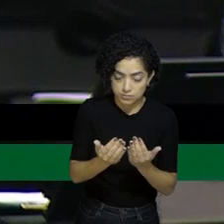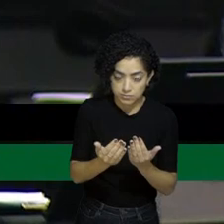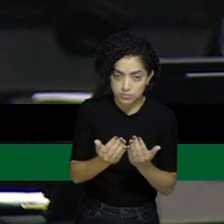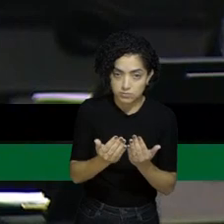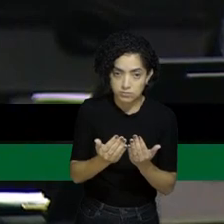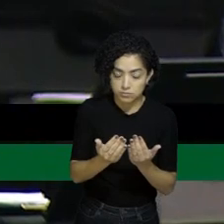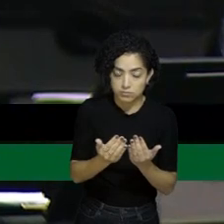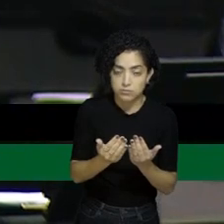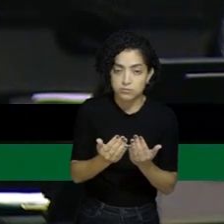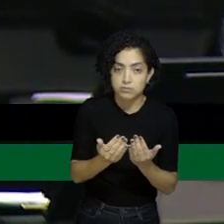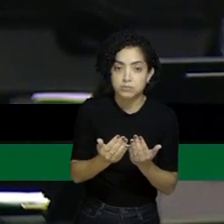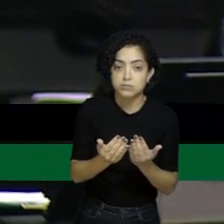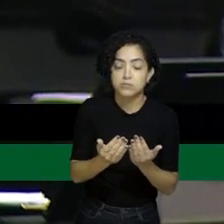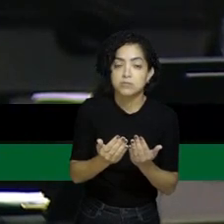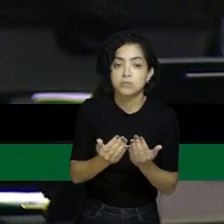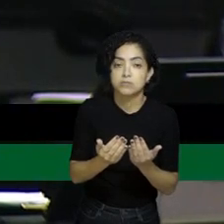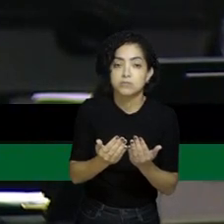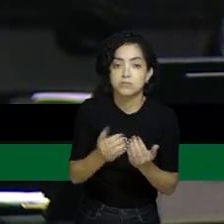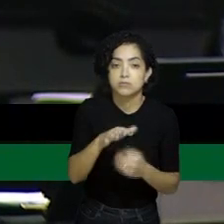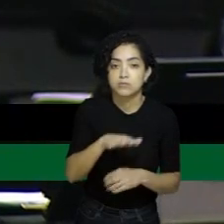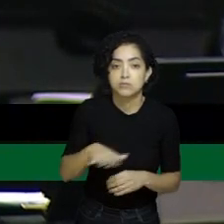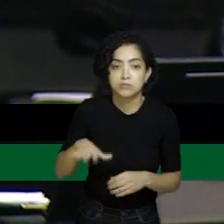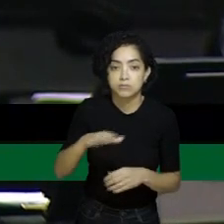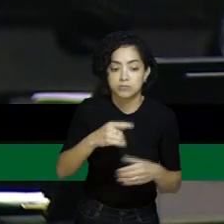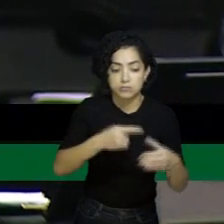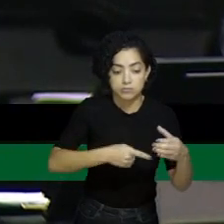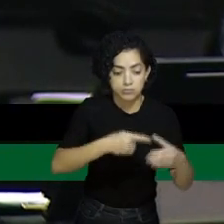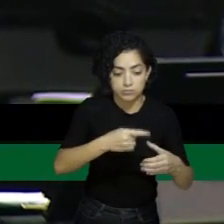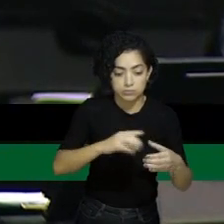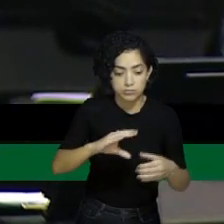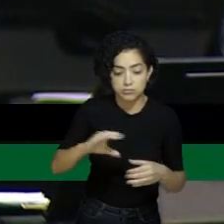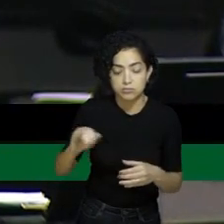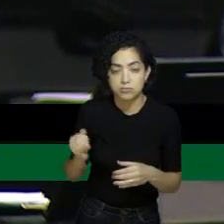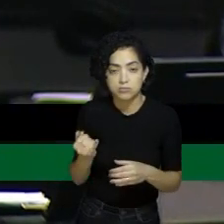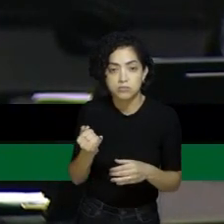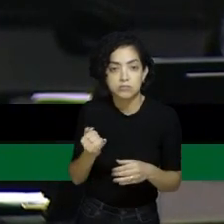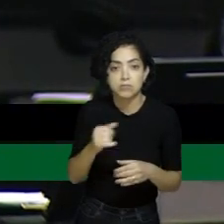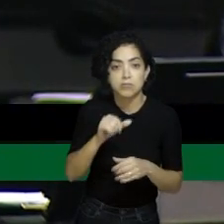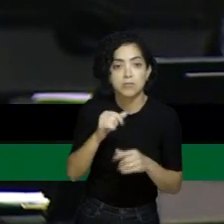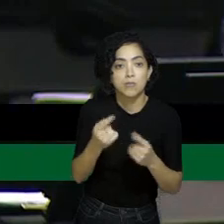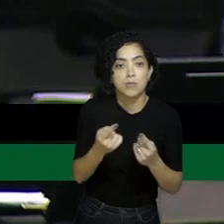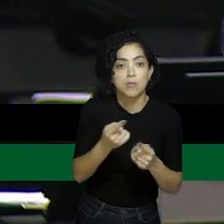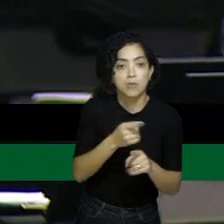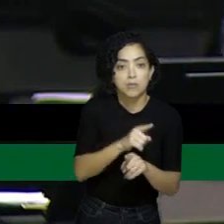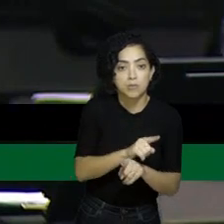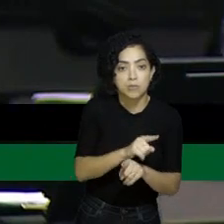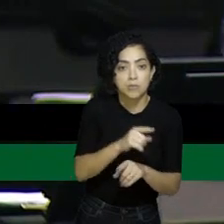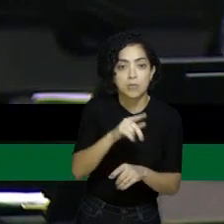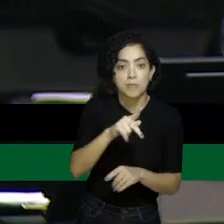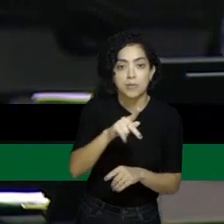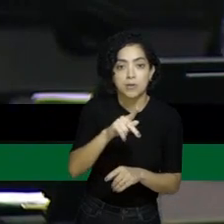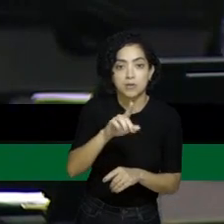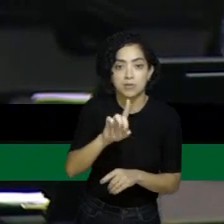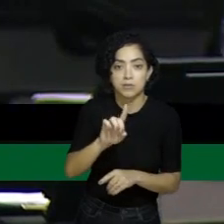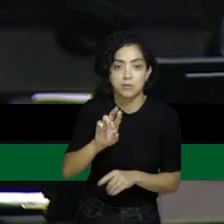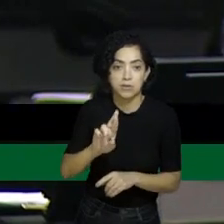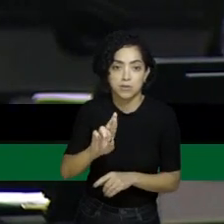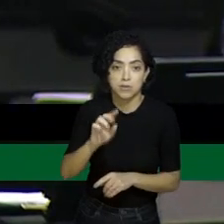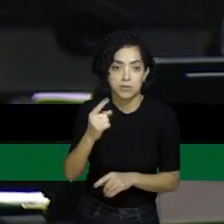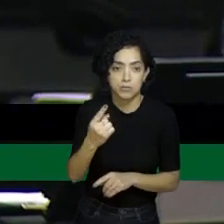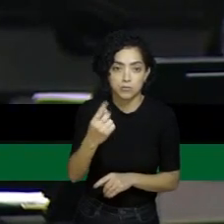do parecer exarado no âmbito da Comissão de Constituição e Justiça, contrário ao PDL 1 de 2024.